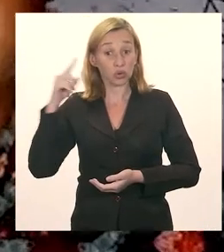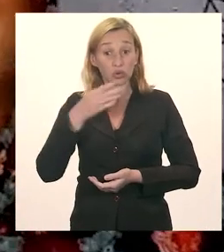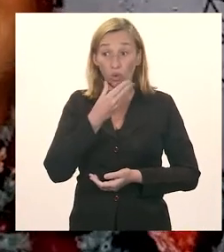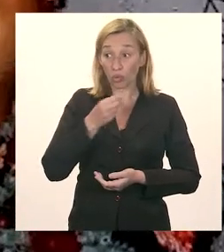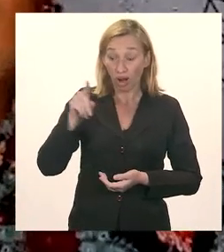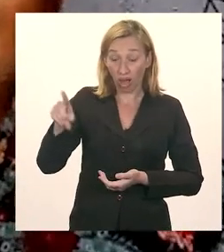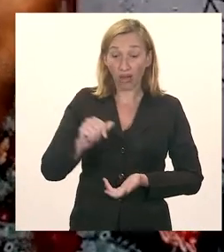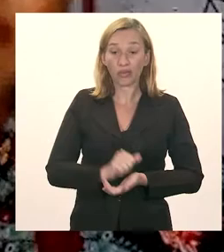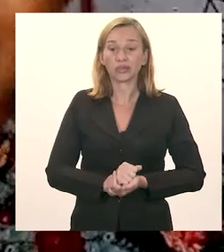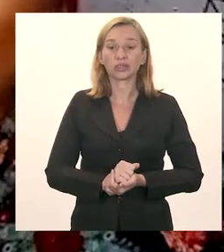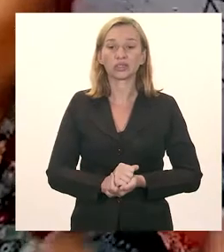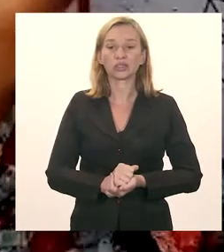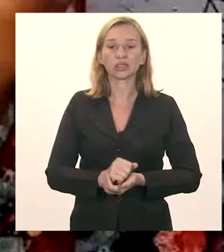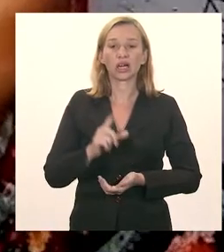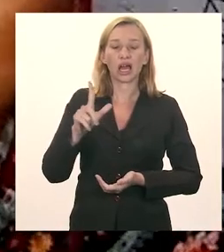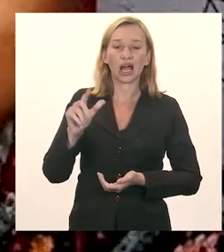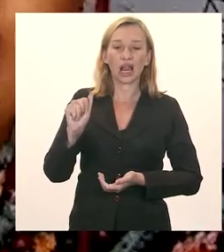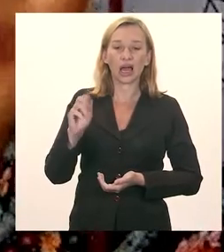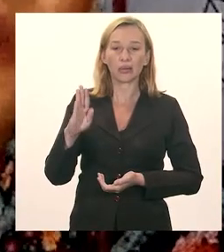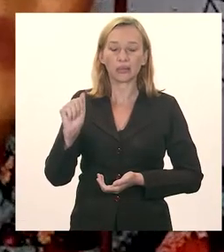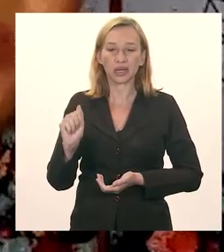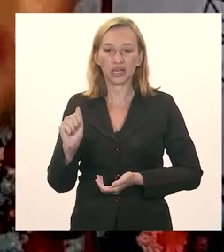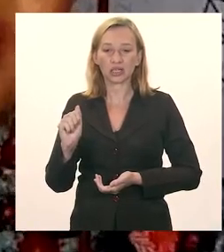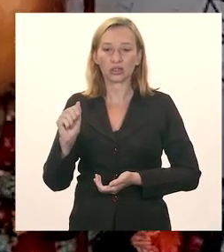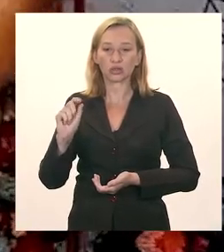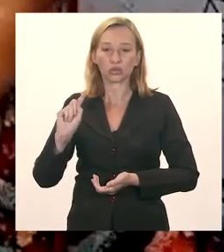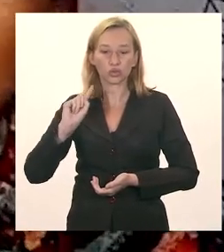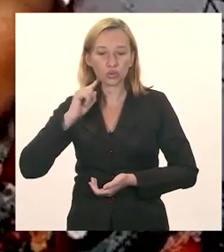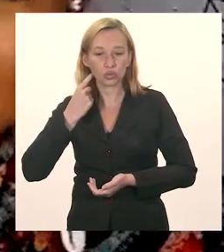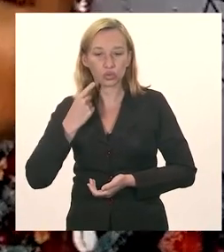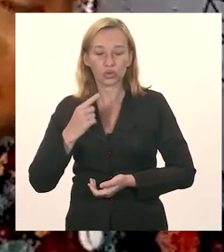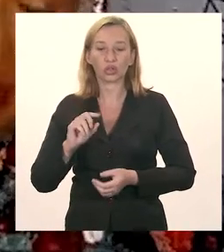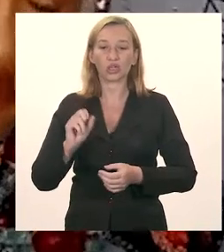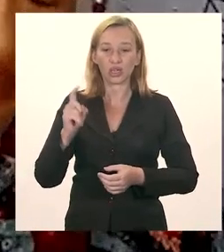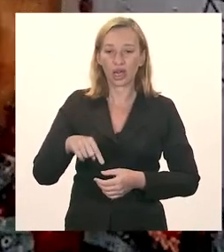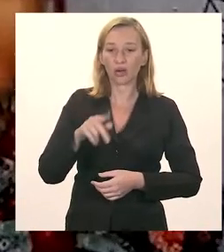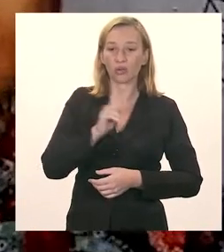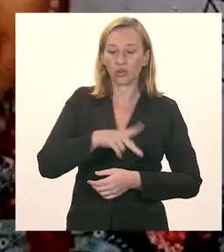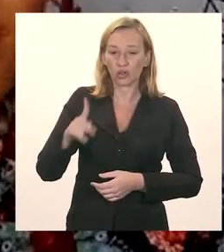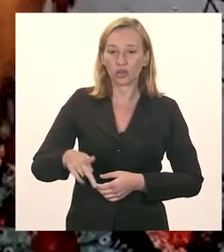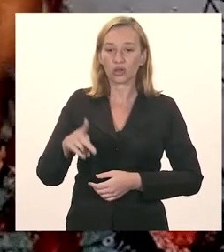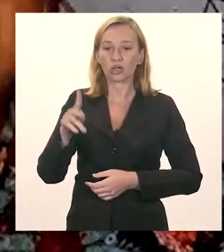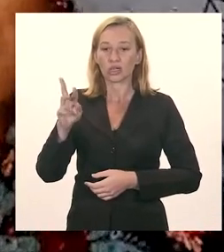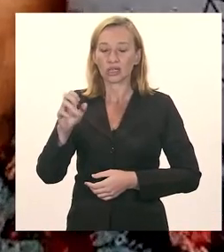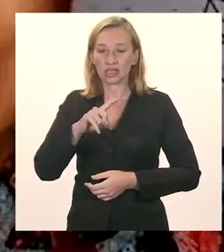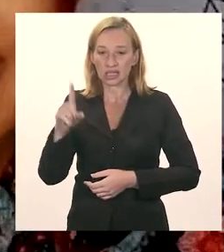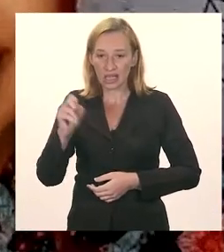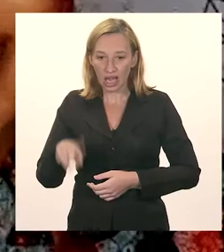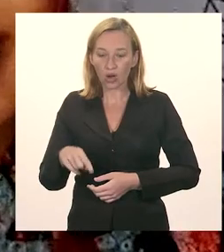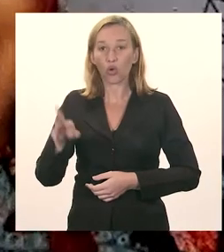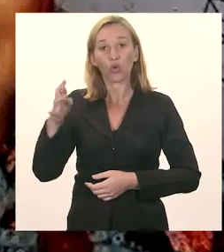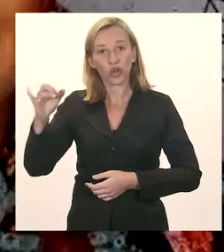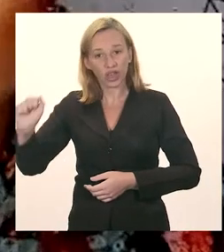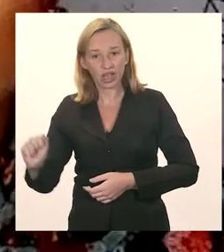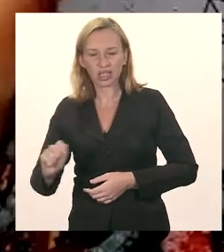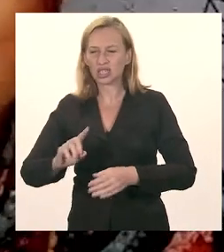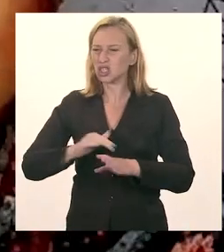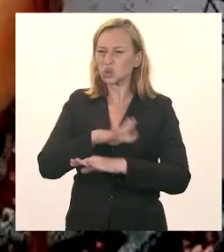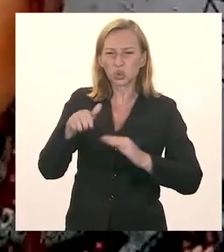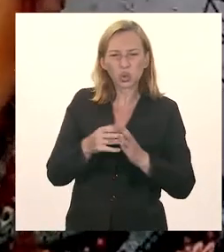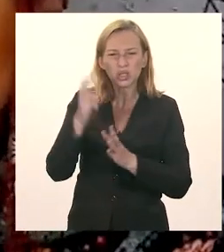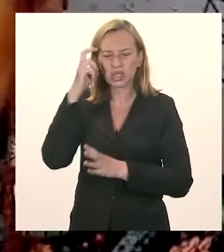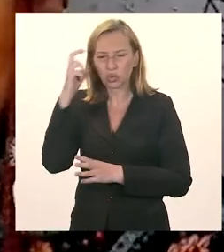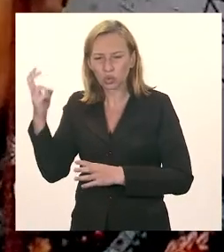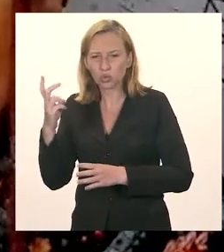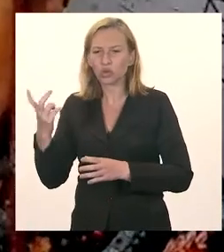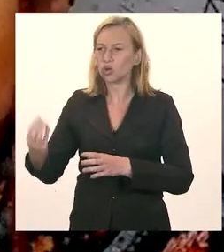Salles. O Lambe Sujo, que é com o mestre Zé Rolinha. Os Catumbis. Então, toda